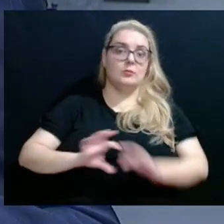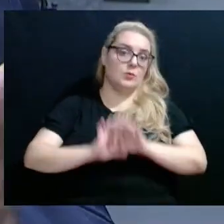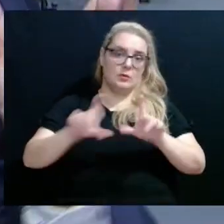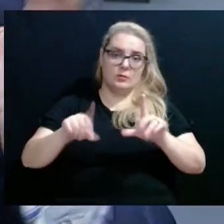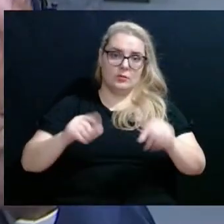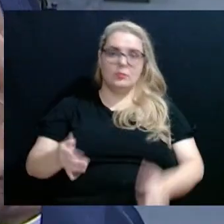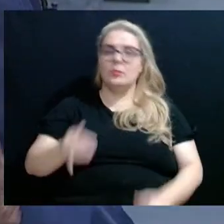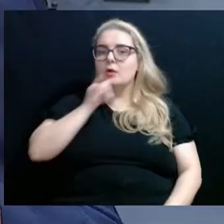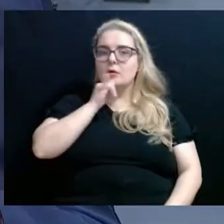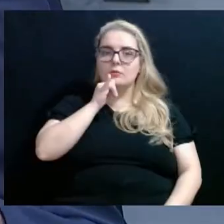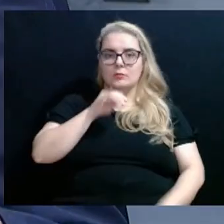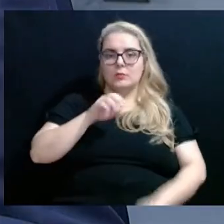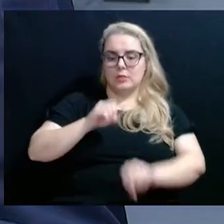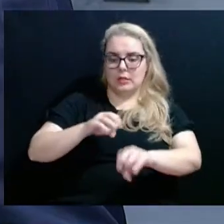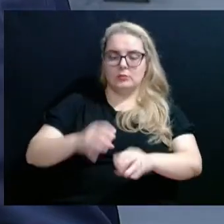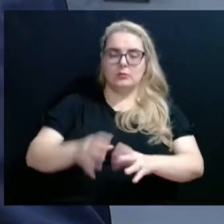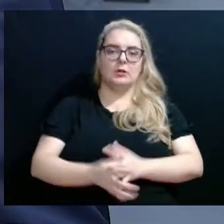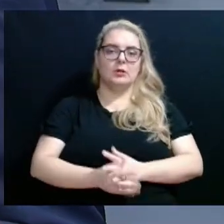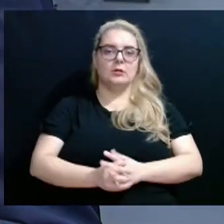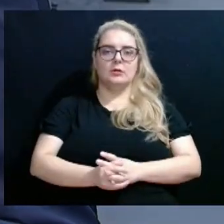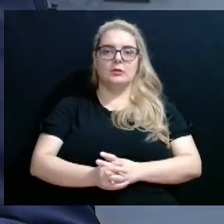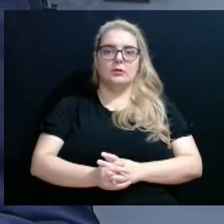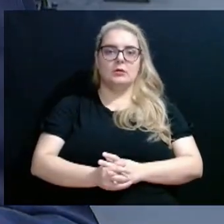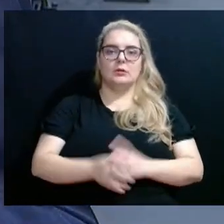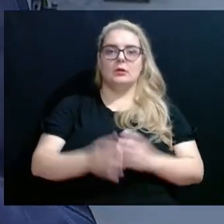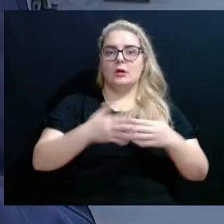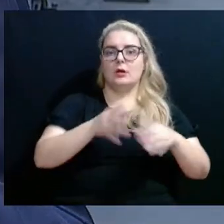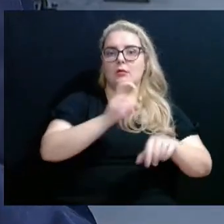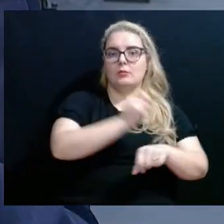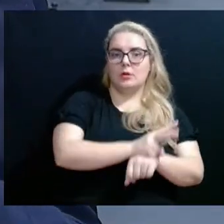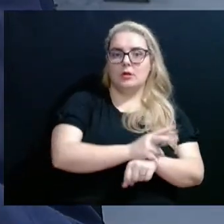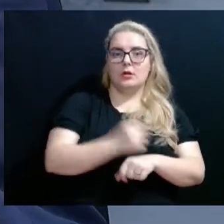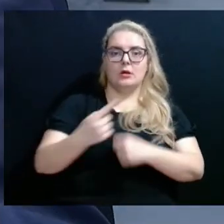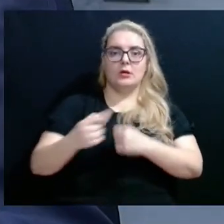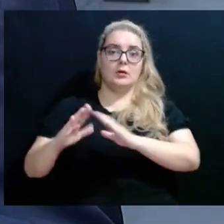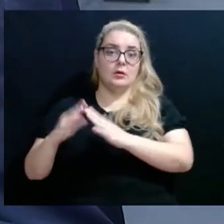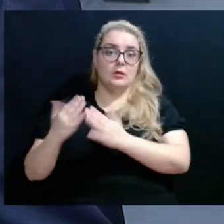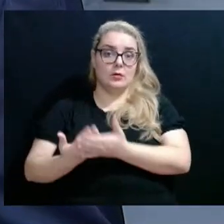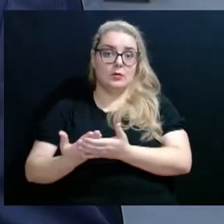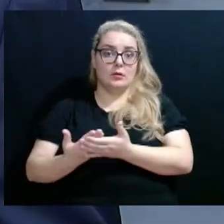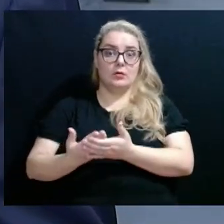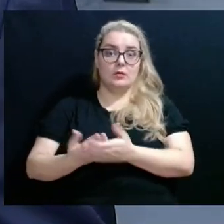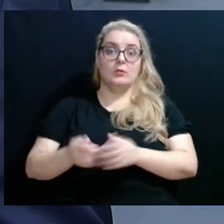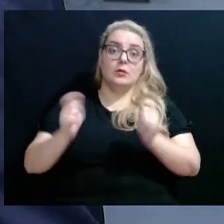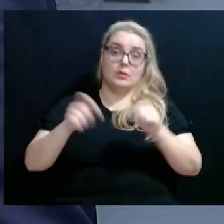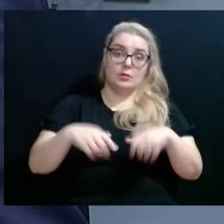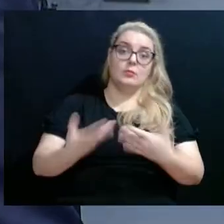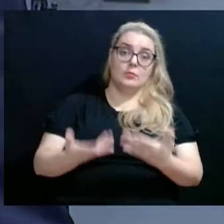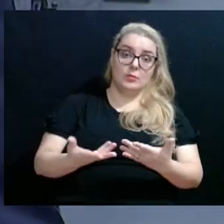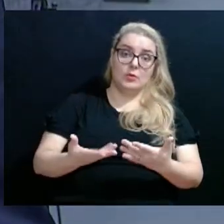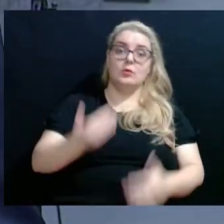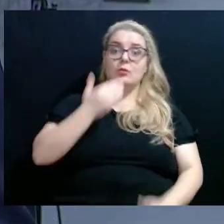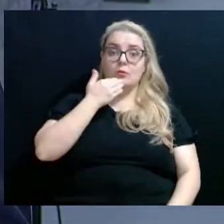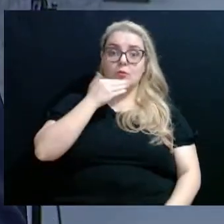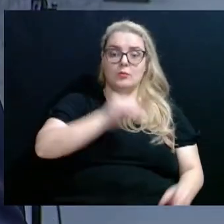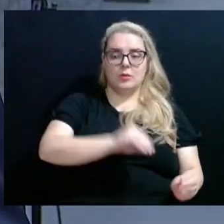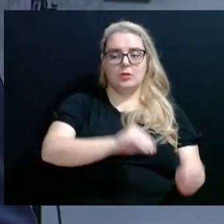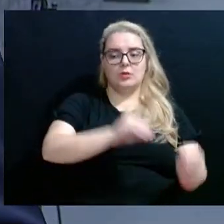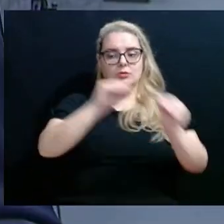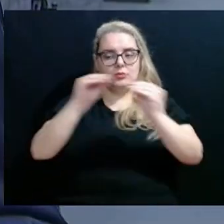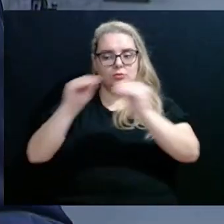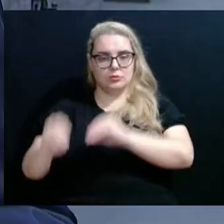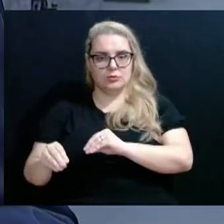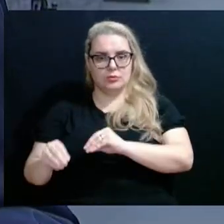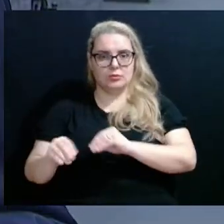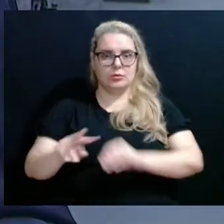na educação. Muitas vezes se abrem vagas em determinada escola e é possível haver um pedido para remoção